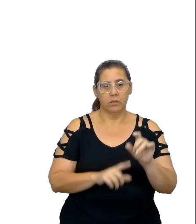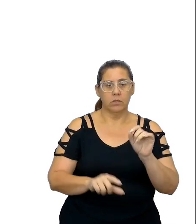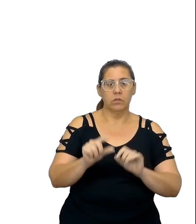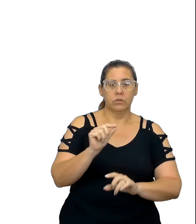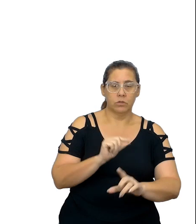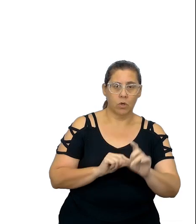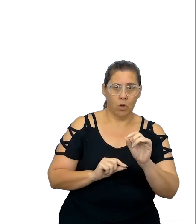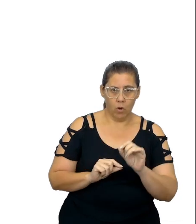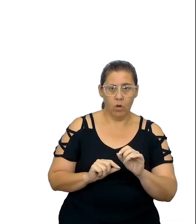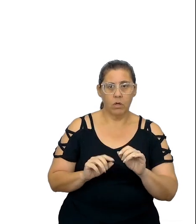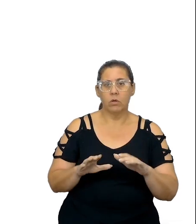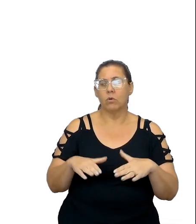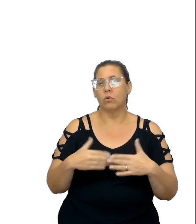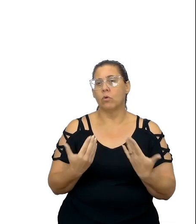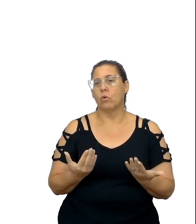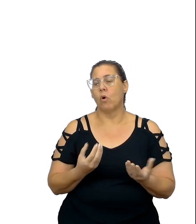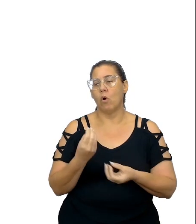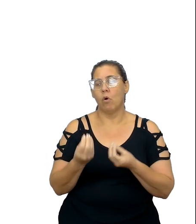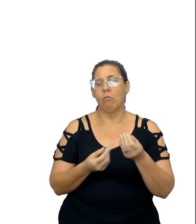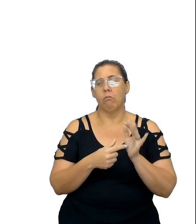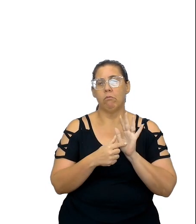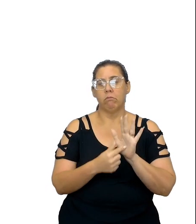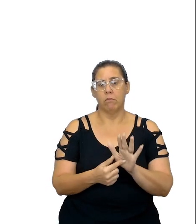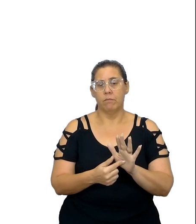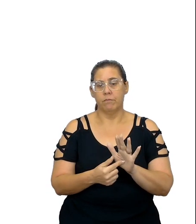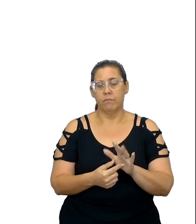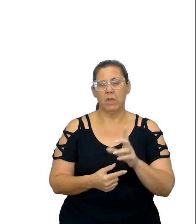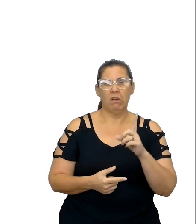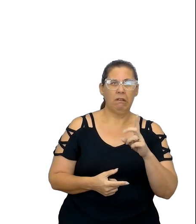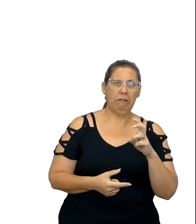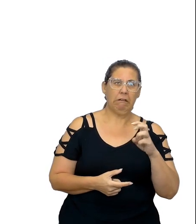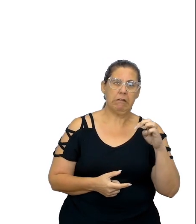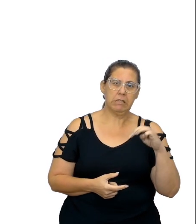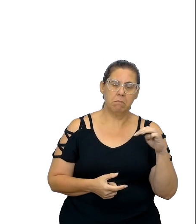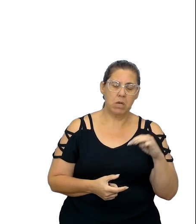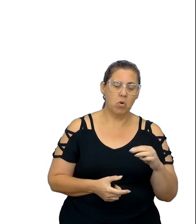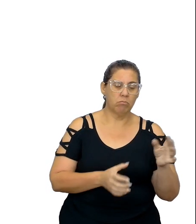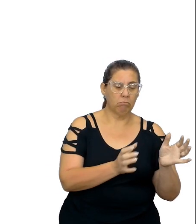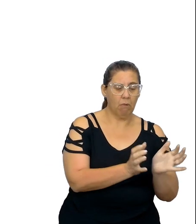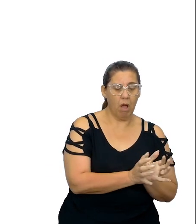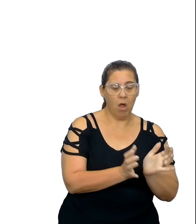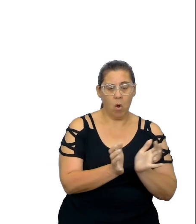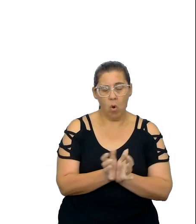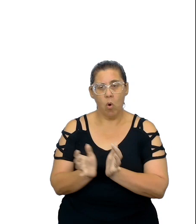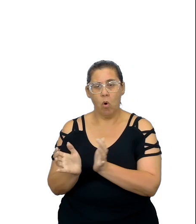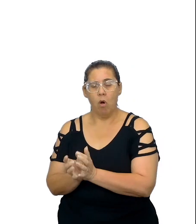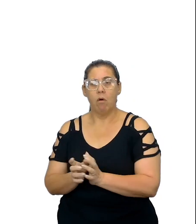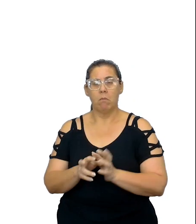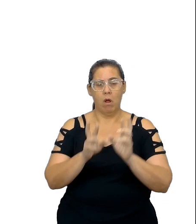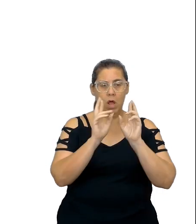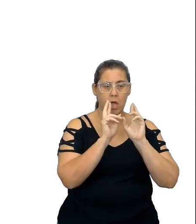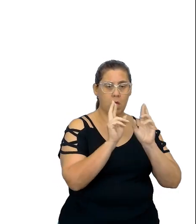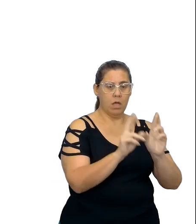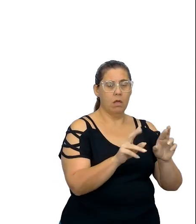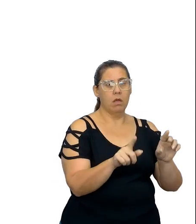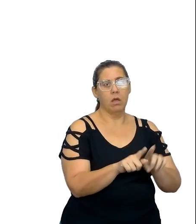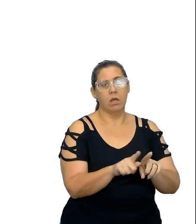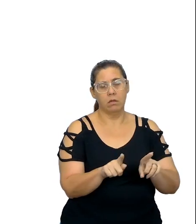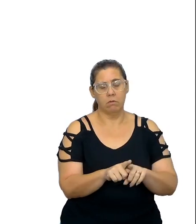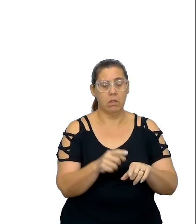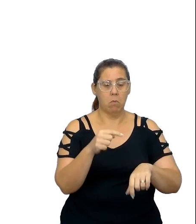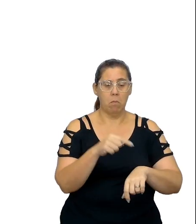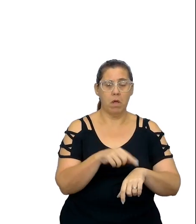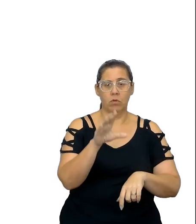ali, né, a forma de apresentação, 15 minutos para cada lado, respeitando-se a questão do turno de